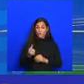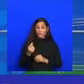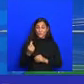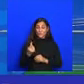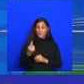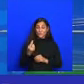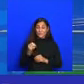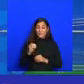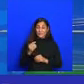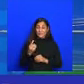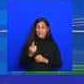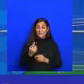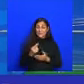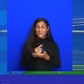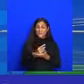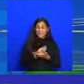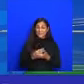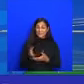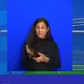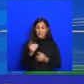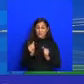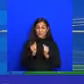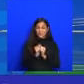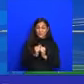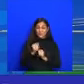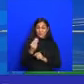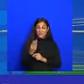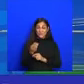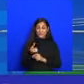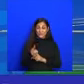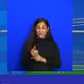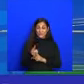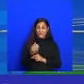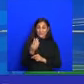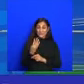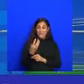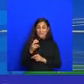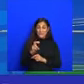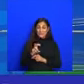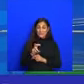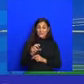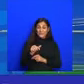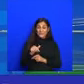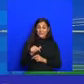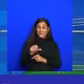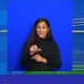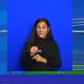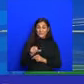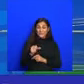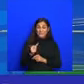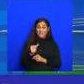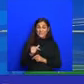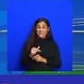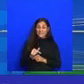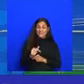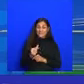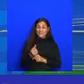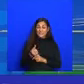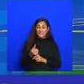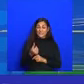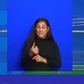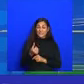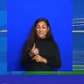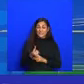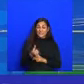6101 da Quina confira comigo 36 45 79 76